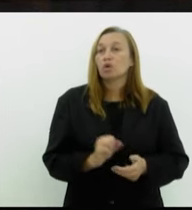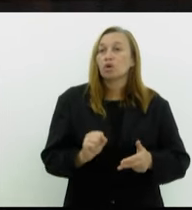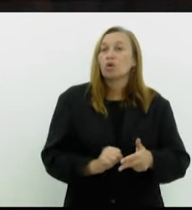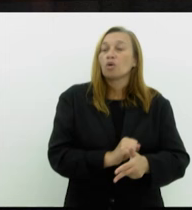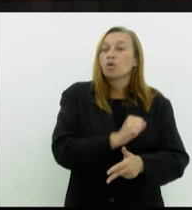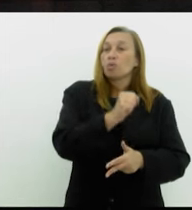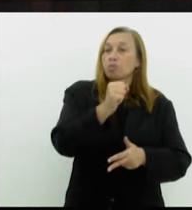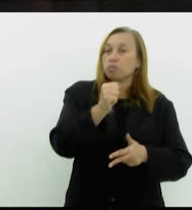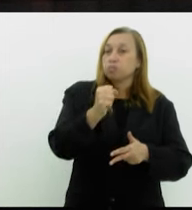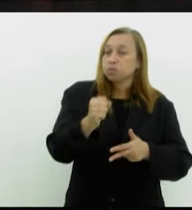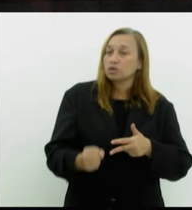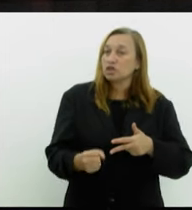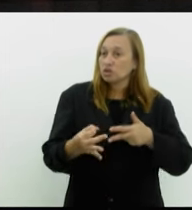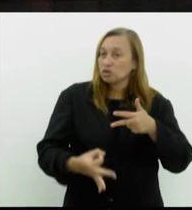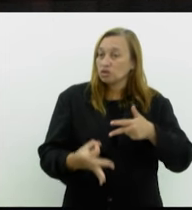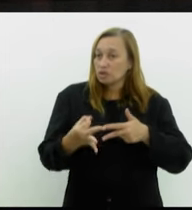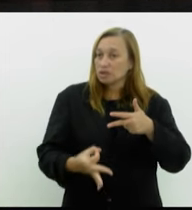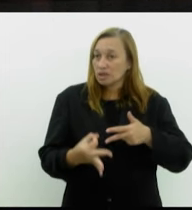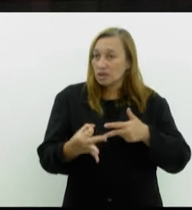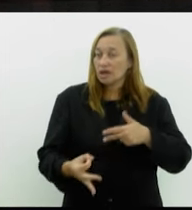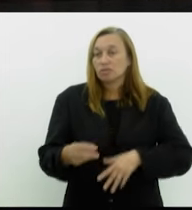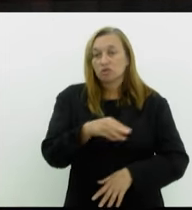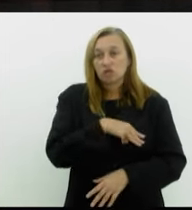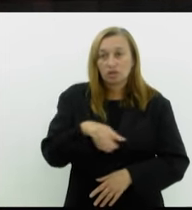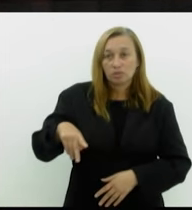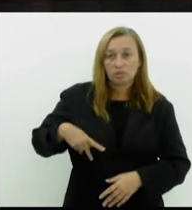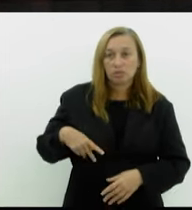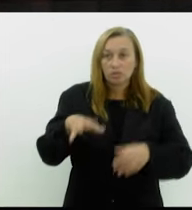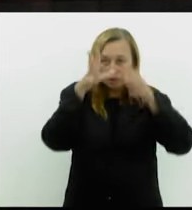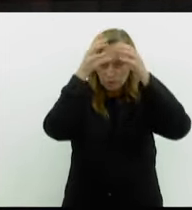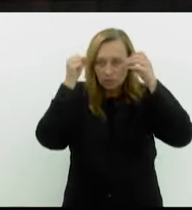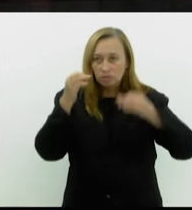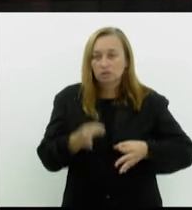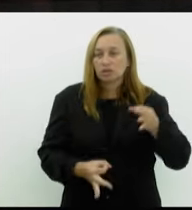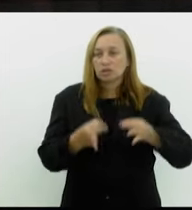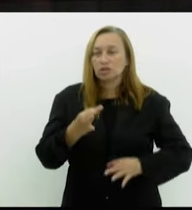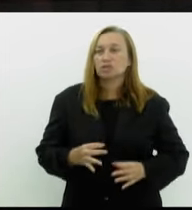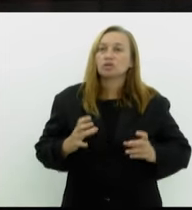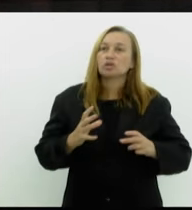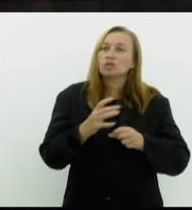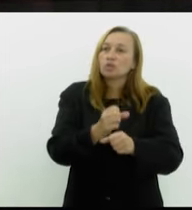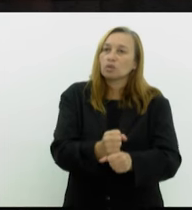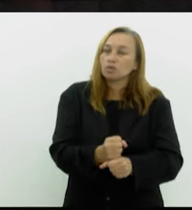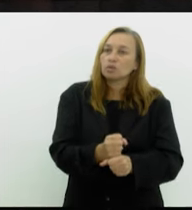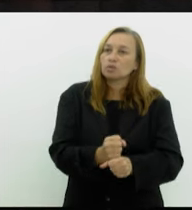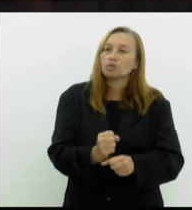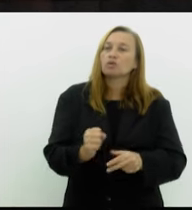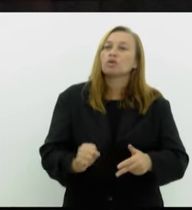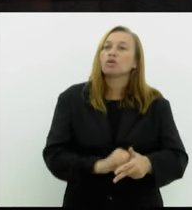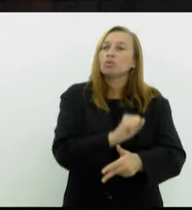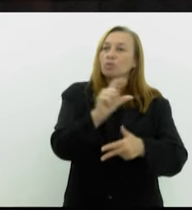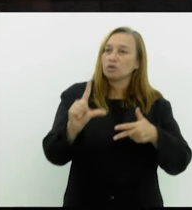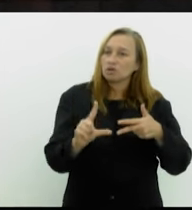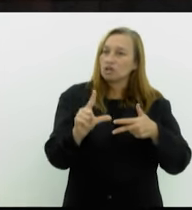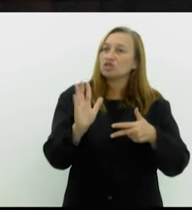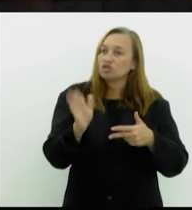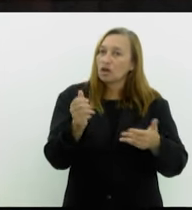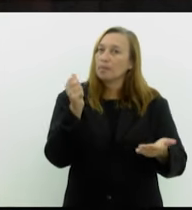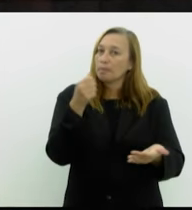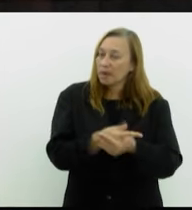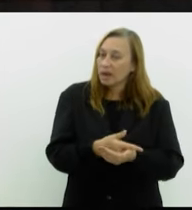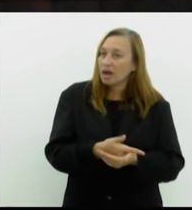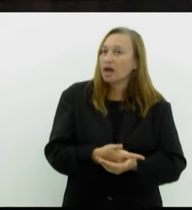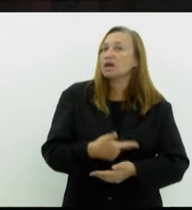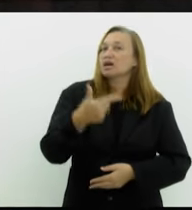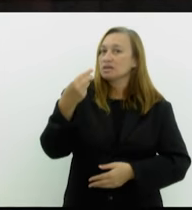judiciário, Ministério Público, Defensoria, Tribunal de Contas e o Poder Legislativo já pagaram as segundas